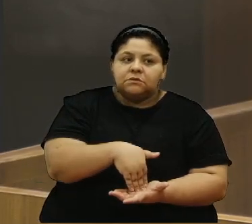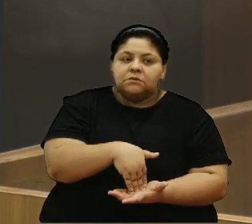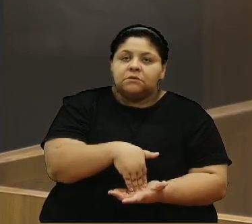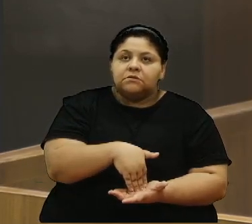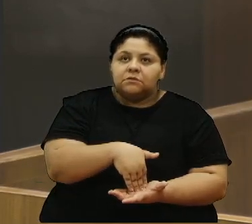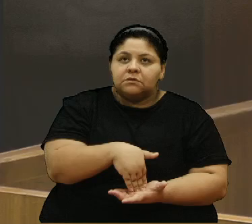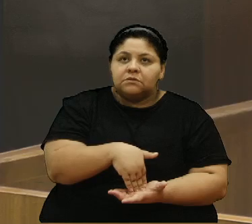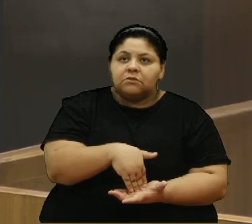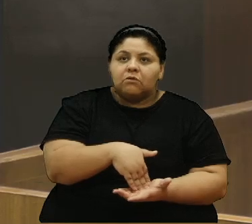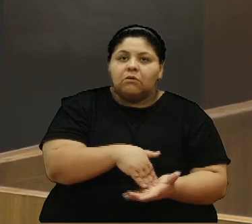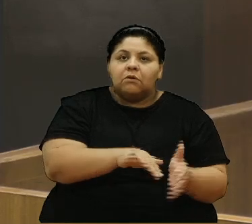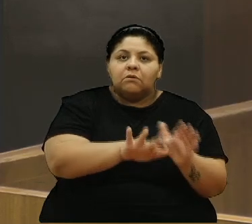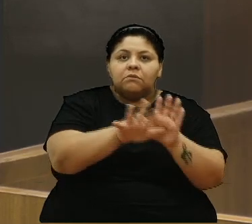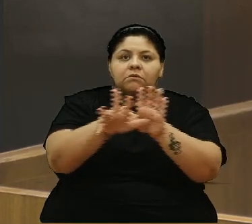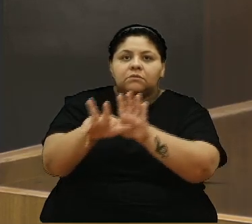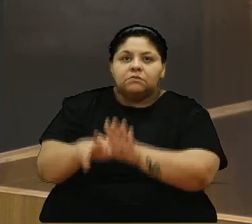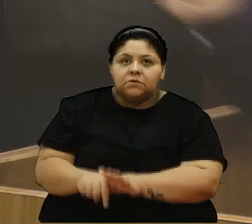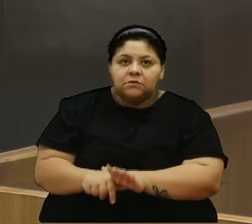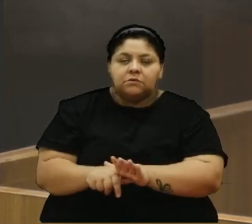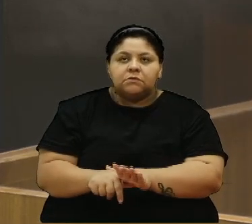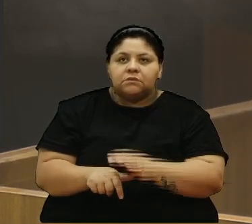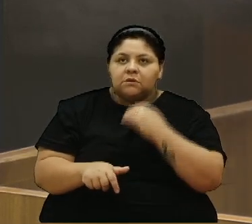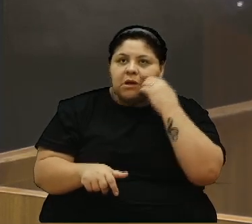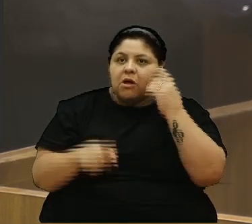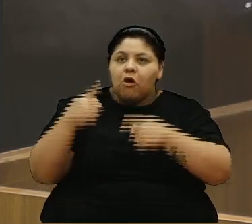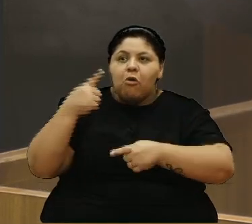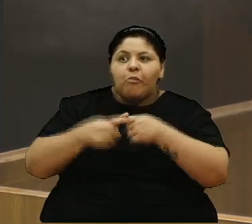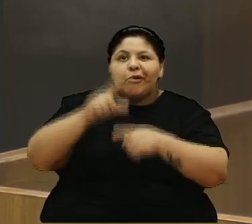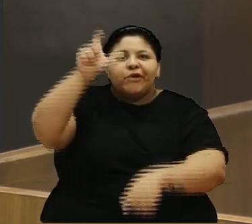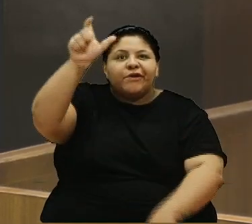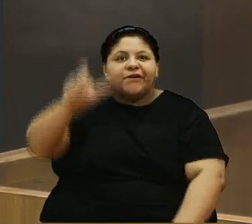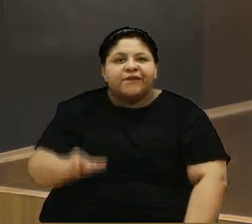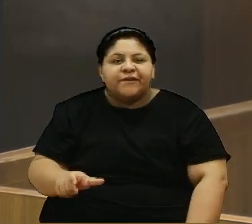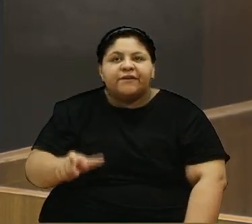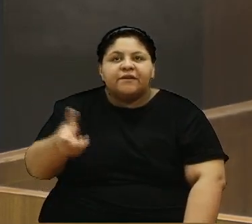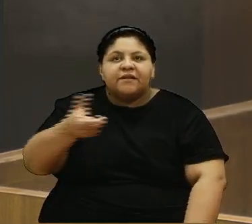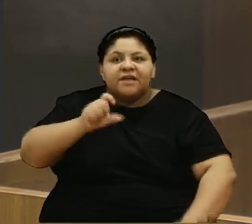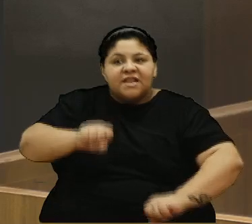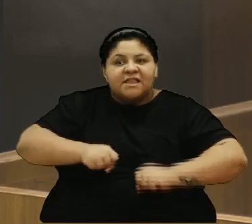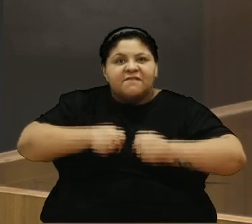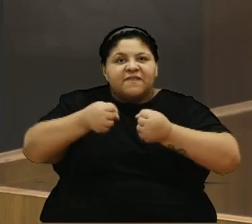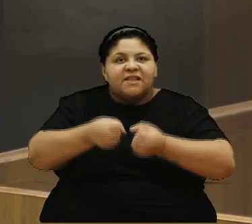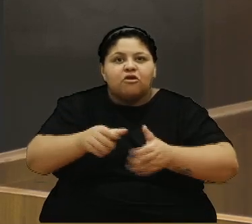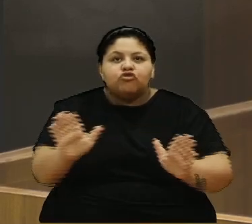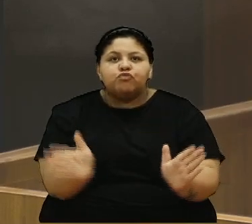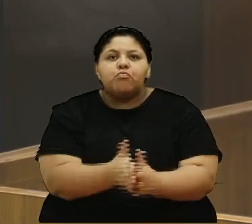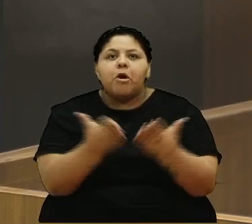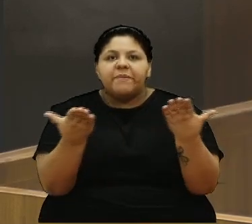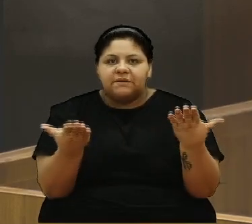foi roubado por quem dizia que iria defender os pobres.